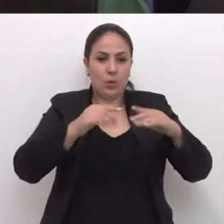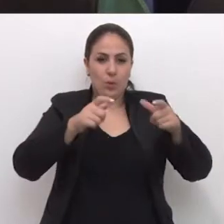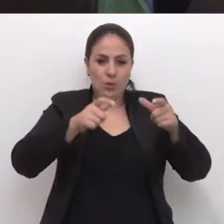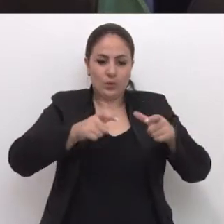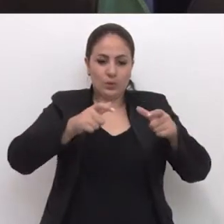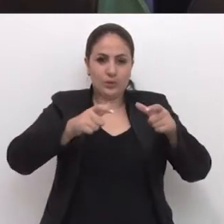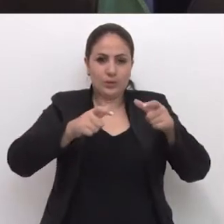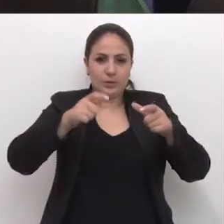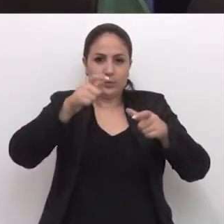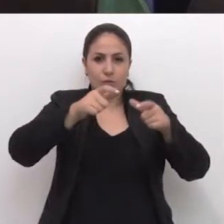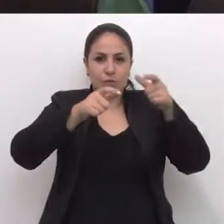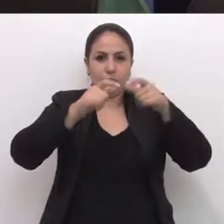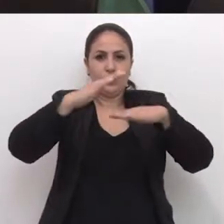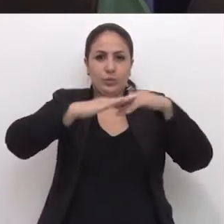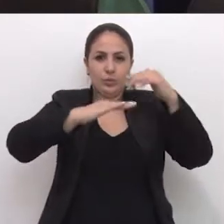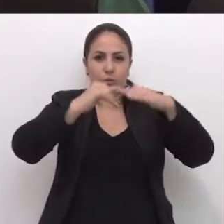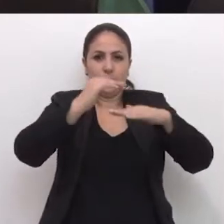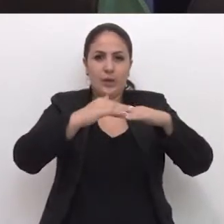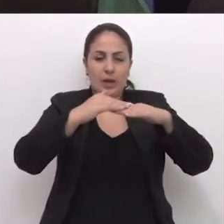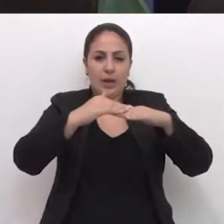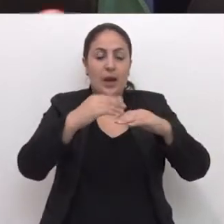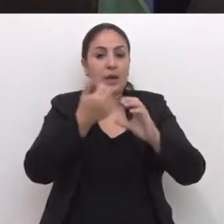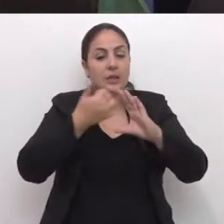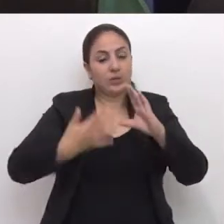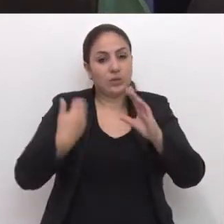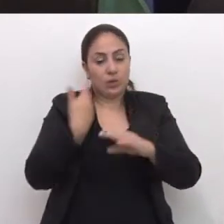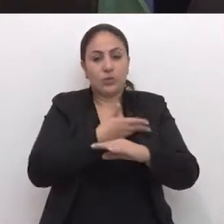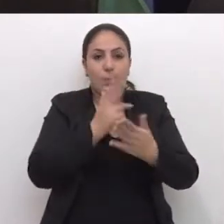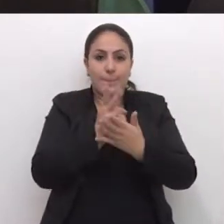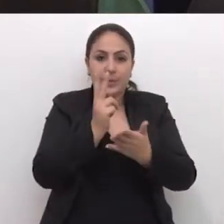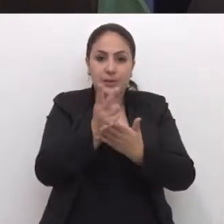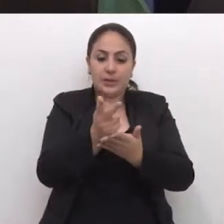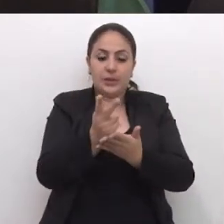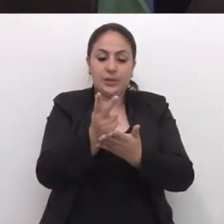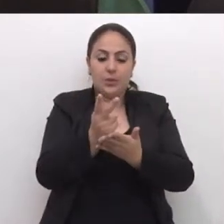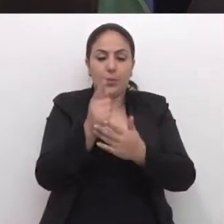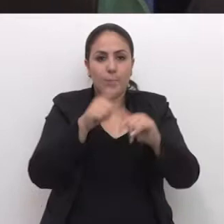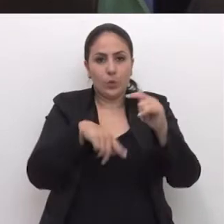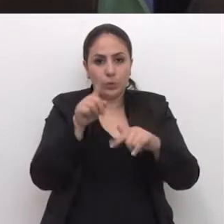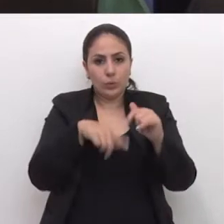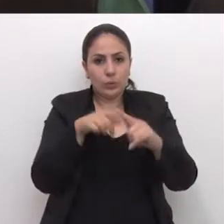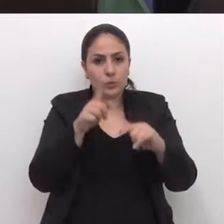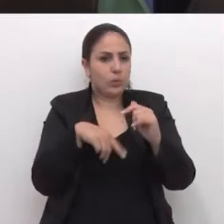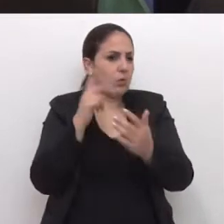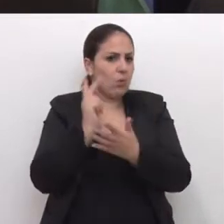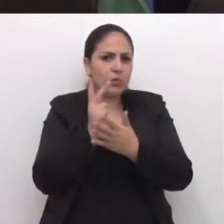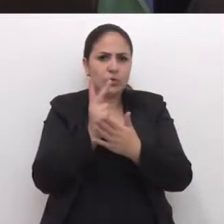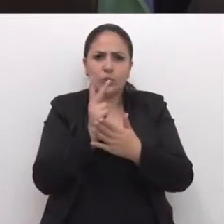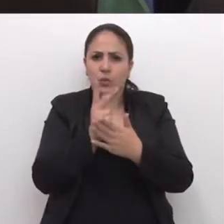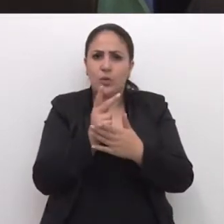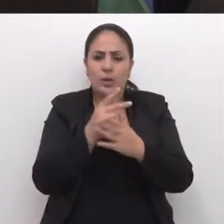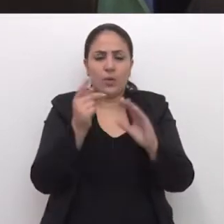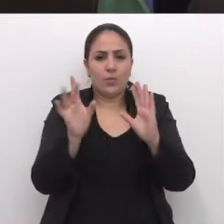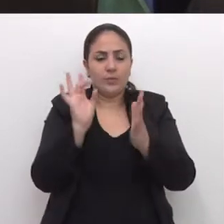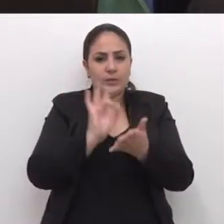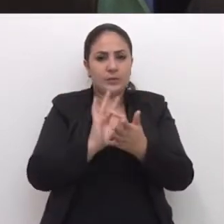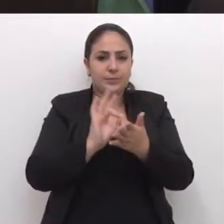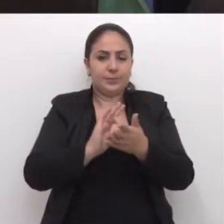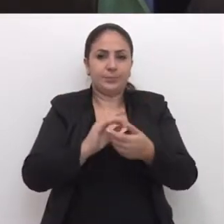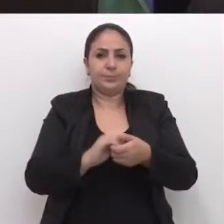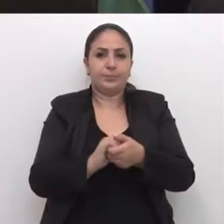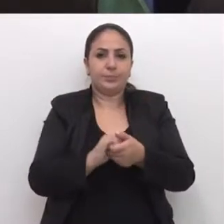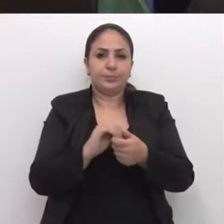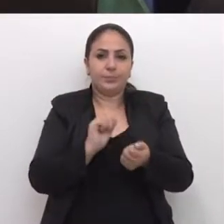tijolo à vista, então por característica a gente vai utilizar um produto que tecnicamente mantém essas características